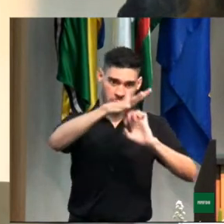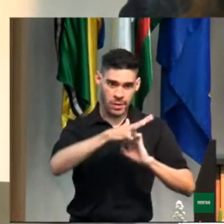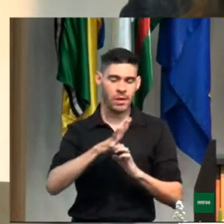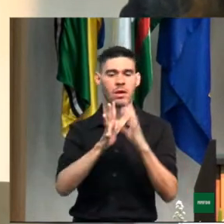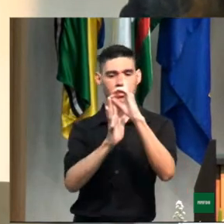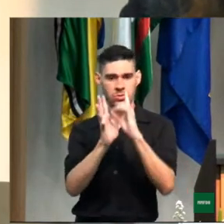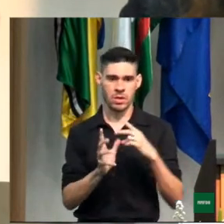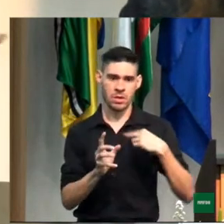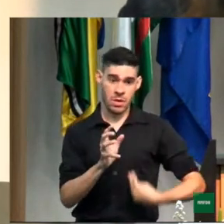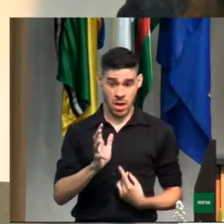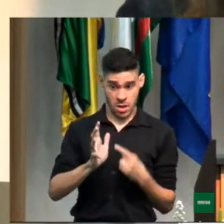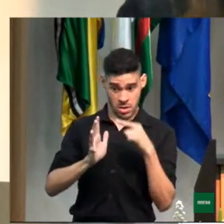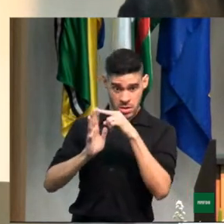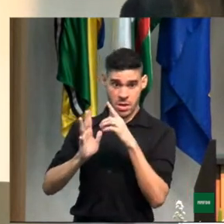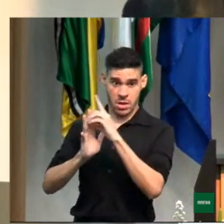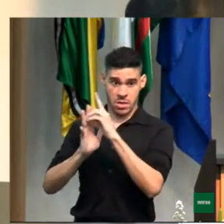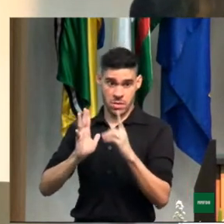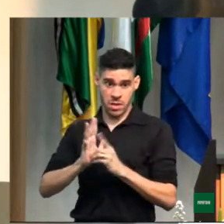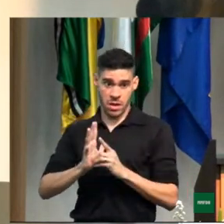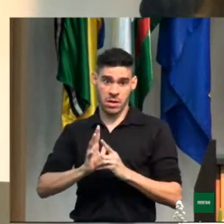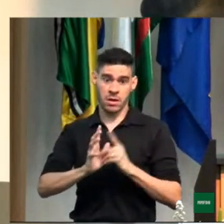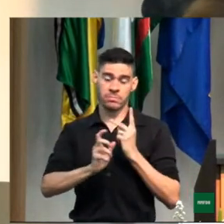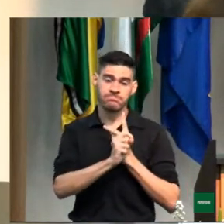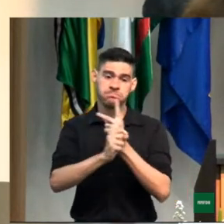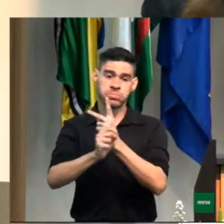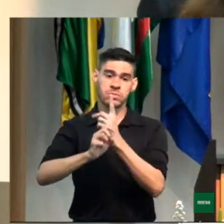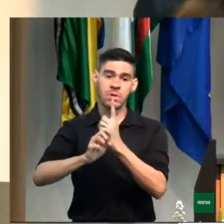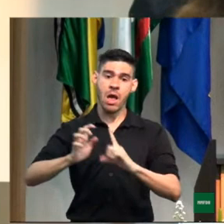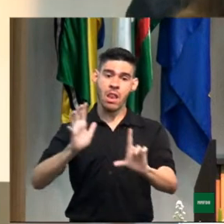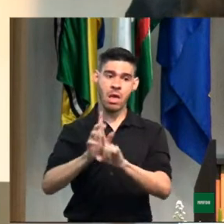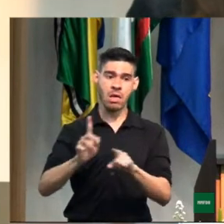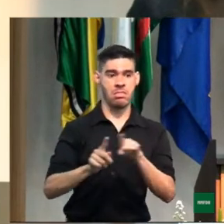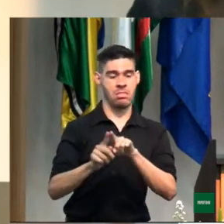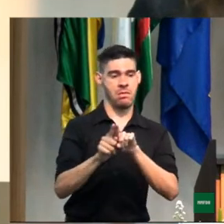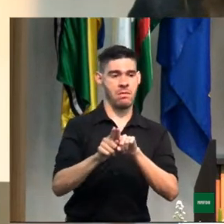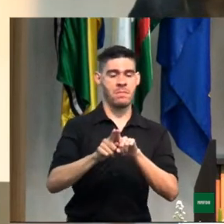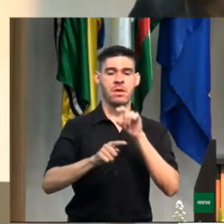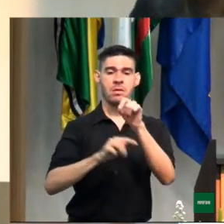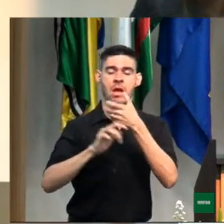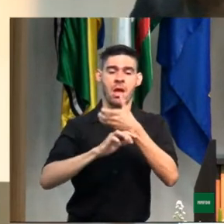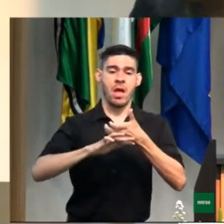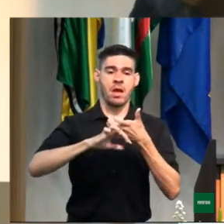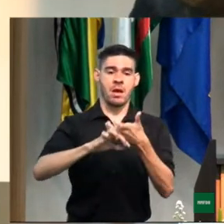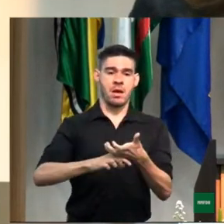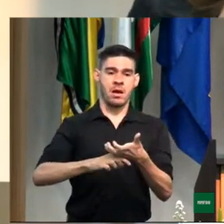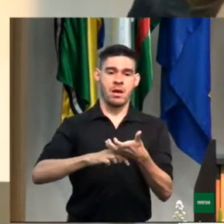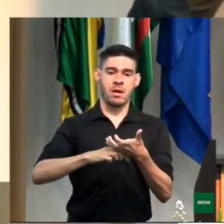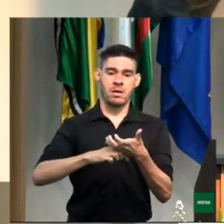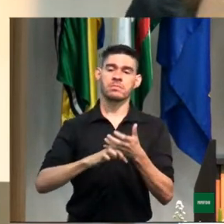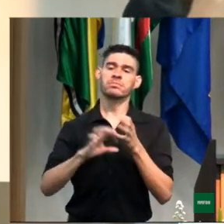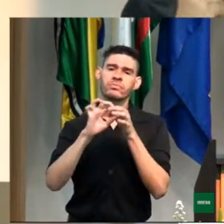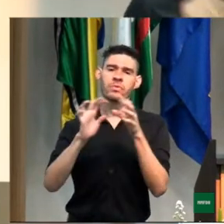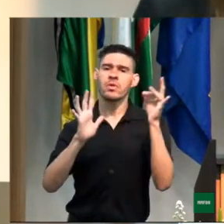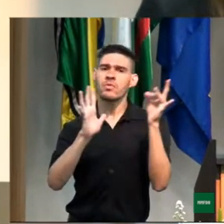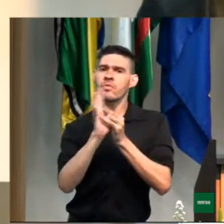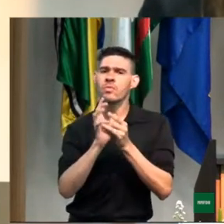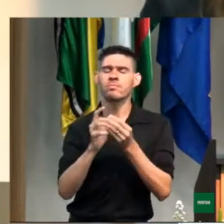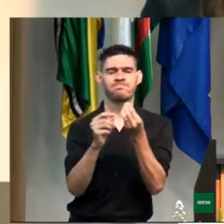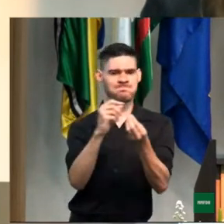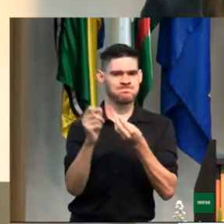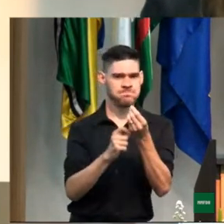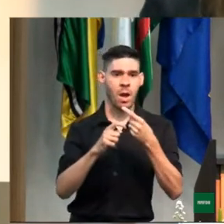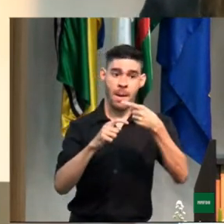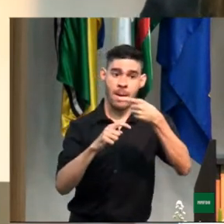e vamos buscar legislações também, né, no Congresso, para que a gente deixe de forma efetiva e de como política de Estado